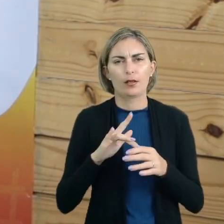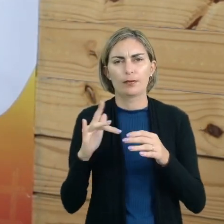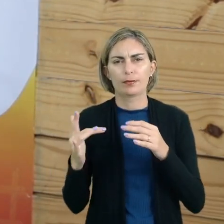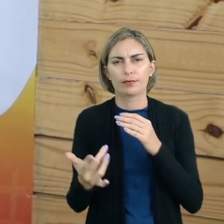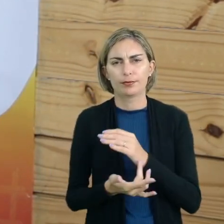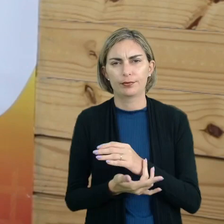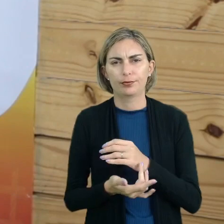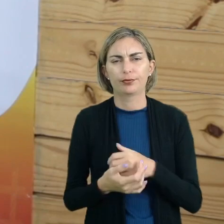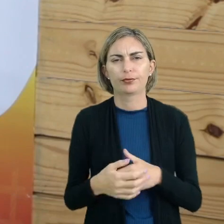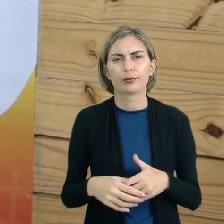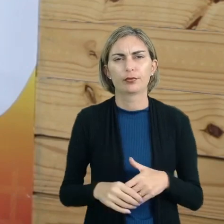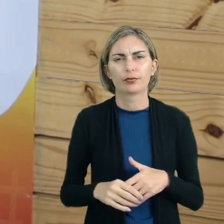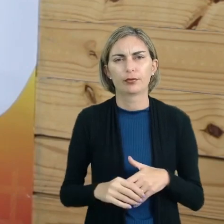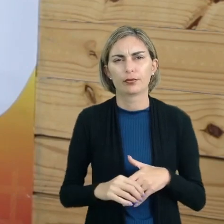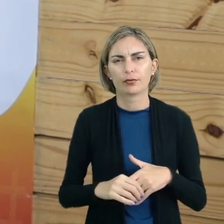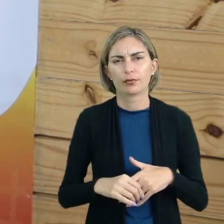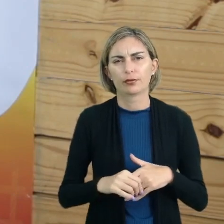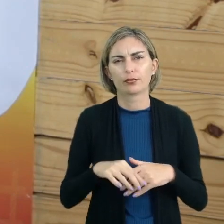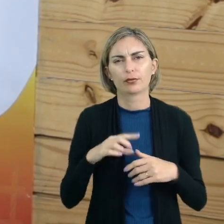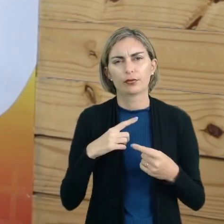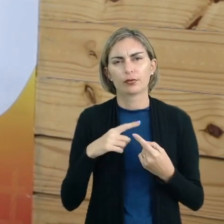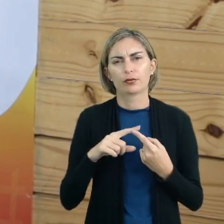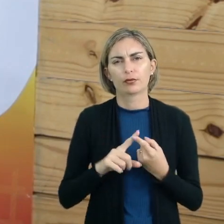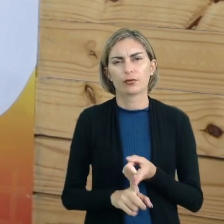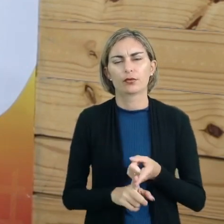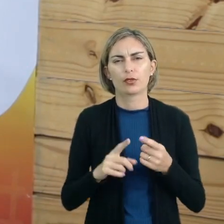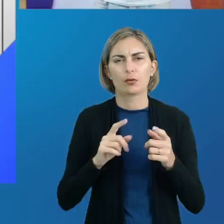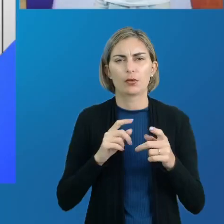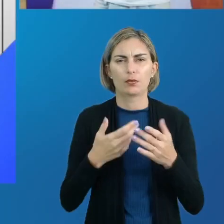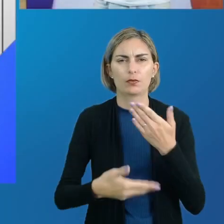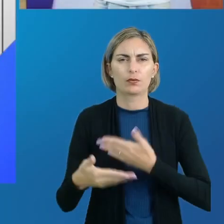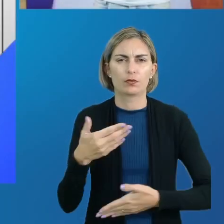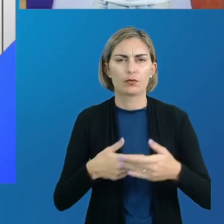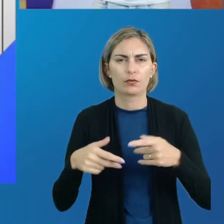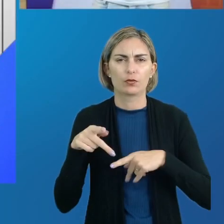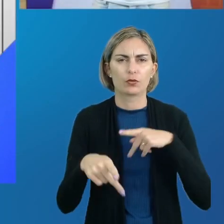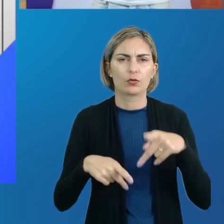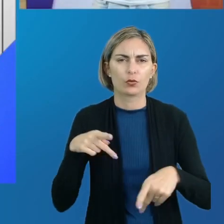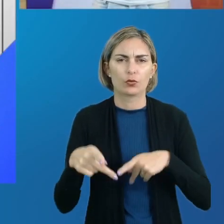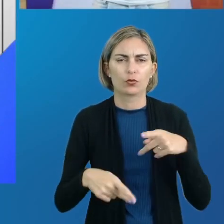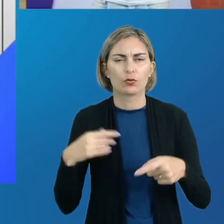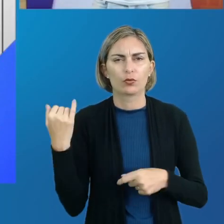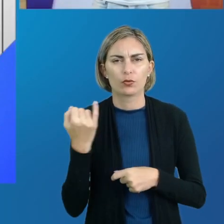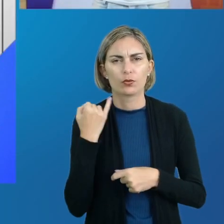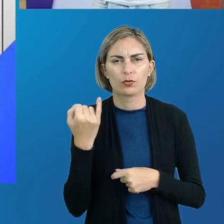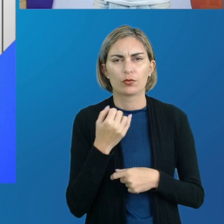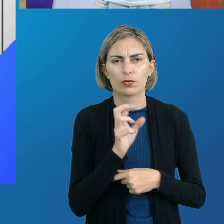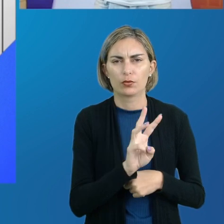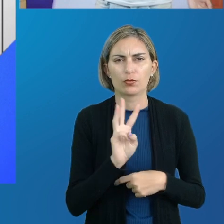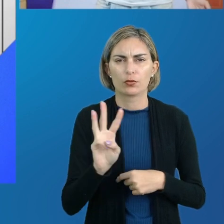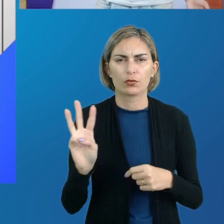sociais. Aqui outro ponto é o relacionamento com o público, também a importância, que com o site você